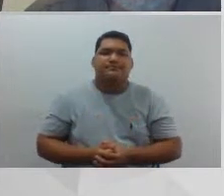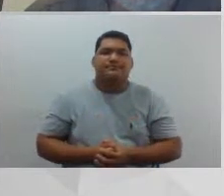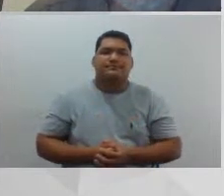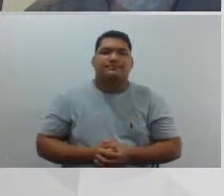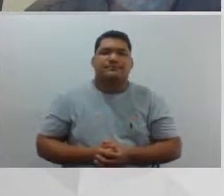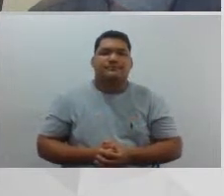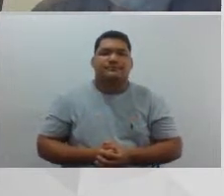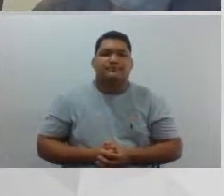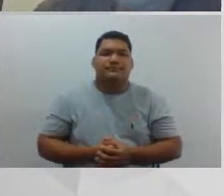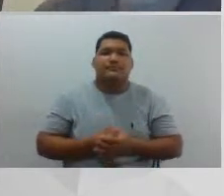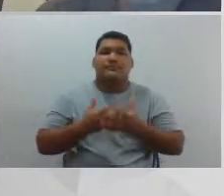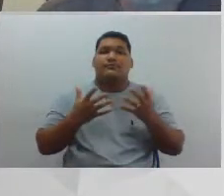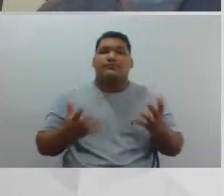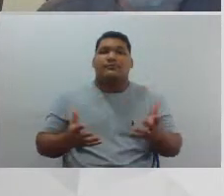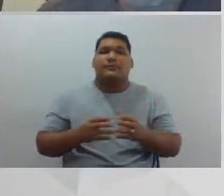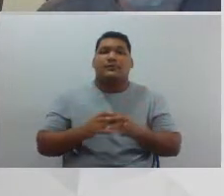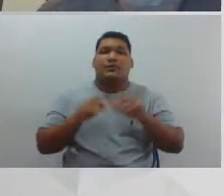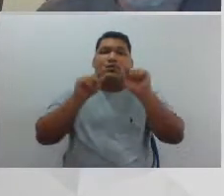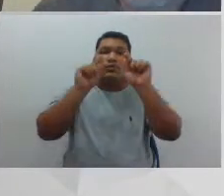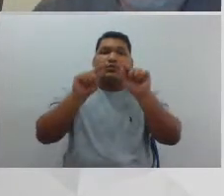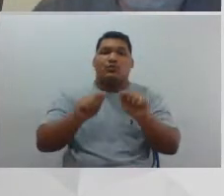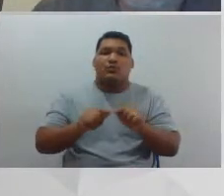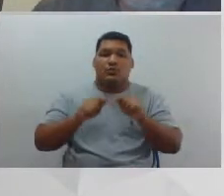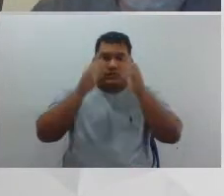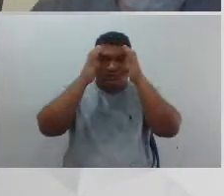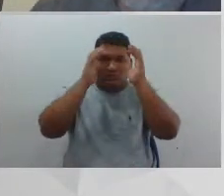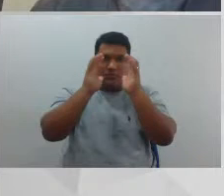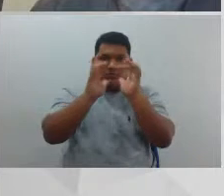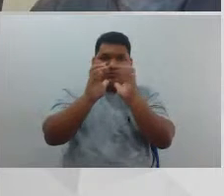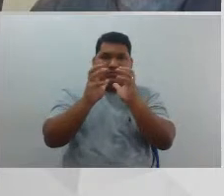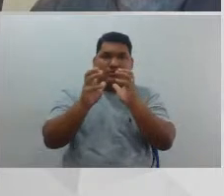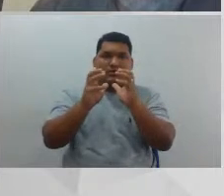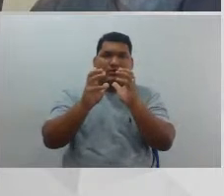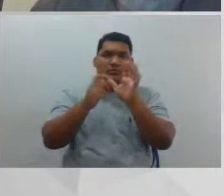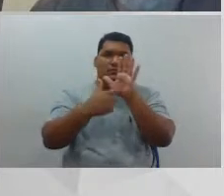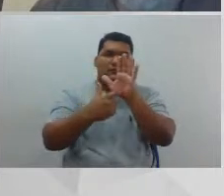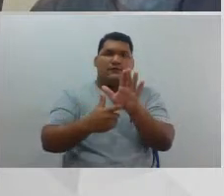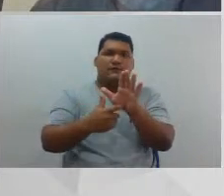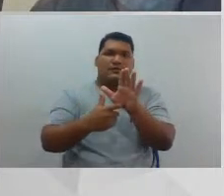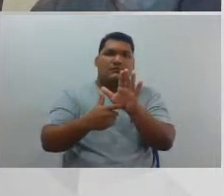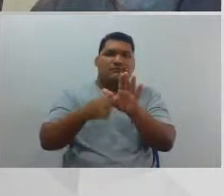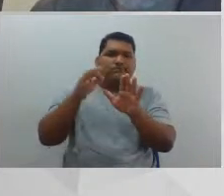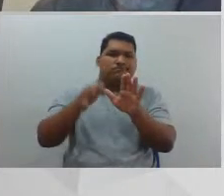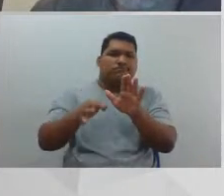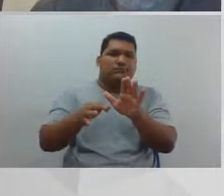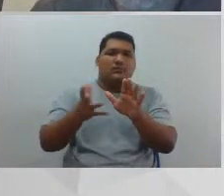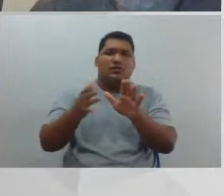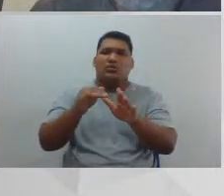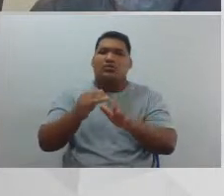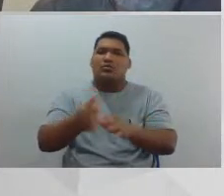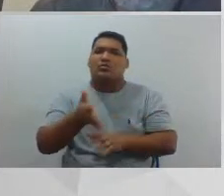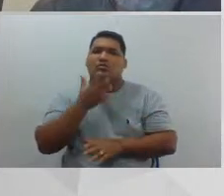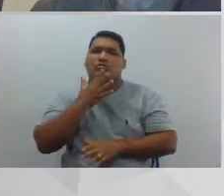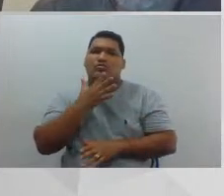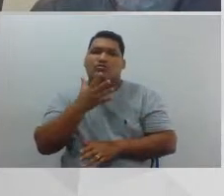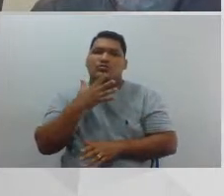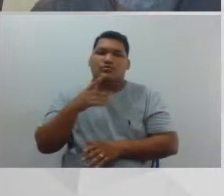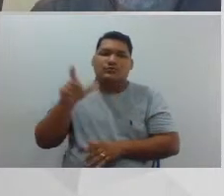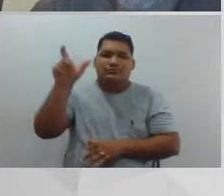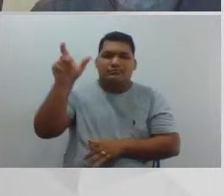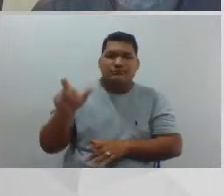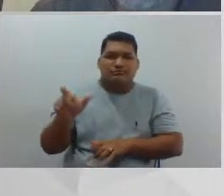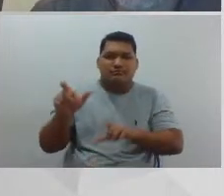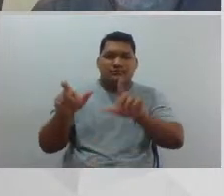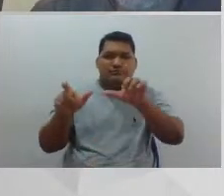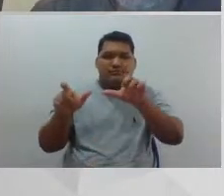Então, o que é que o cérebro faz muito bem? Ele reconhece essa figura que está aí no